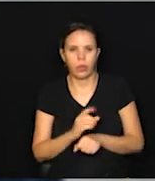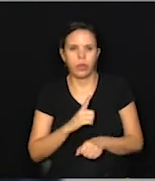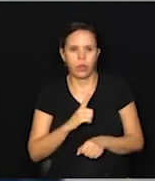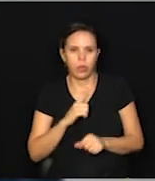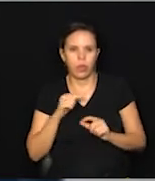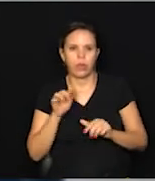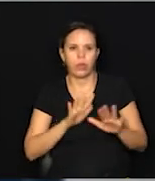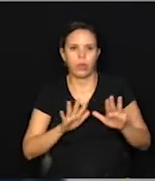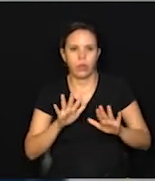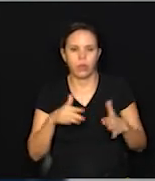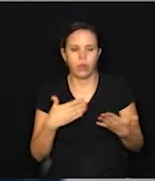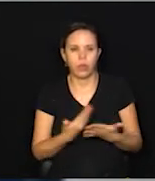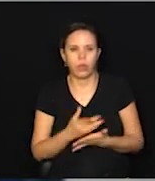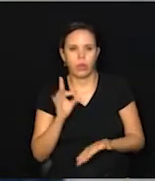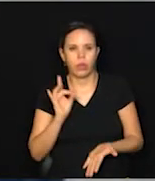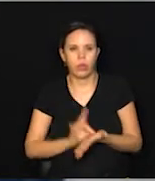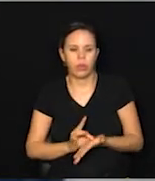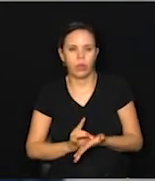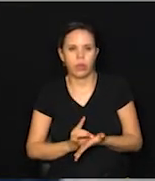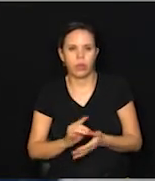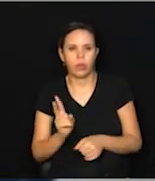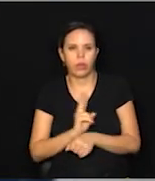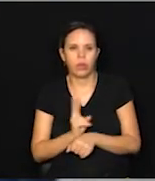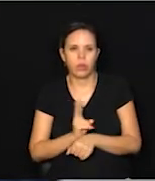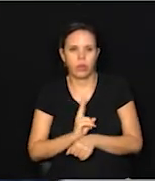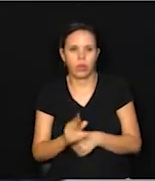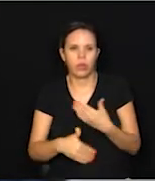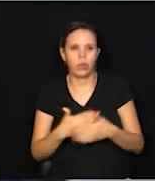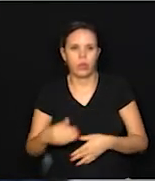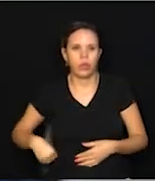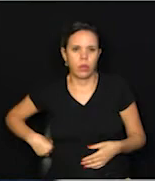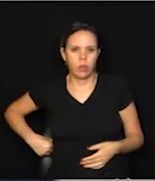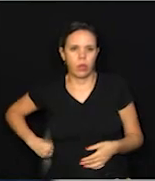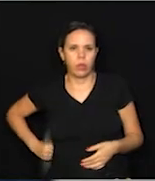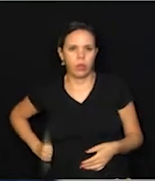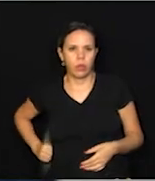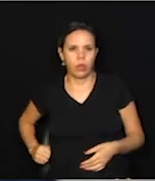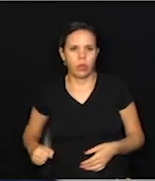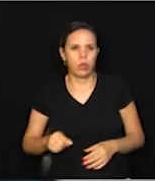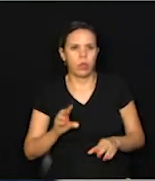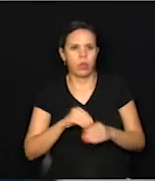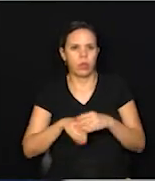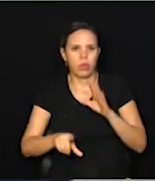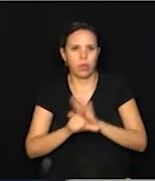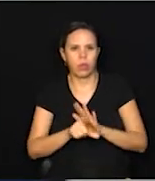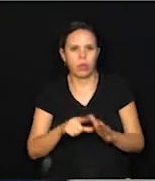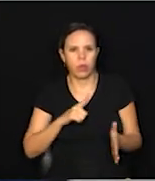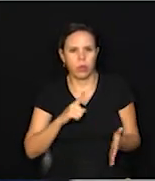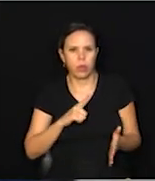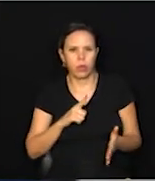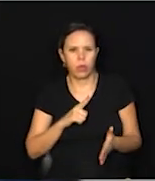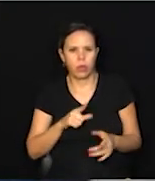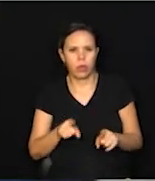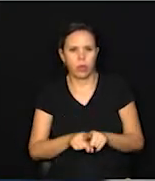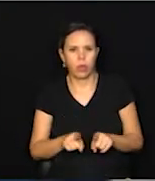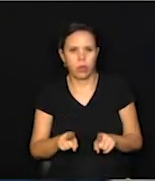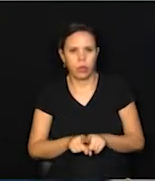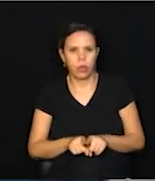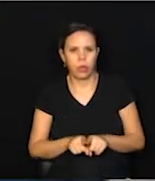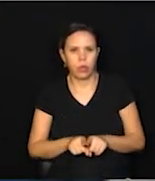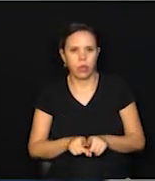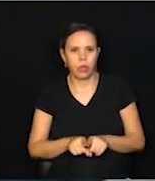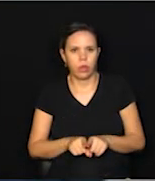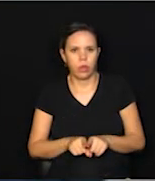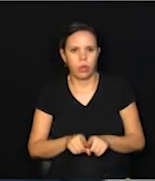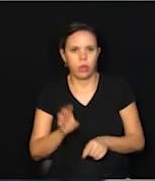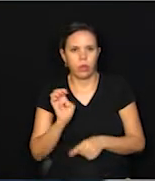tomar, mas, sinceramente, nós temos que ir monitorando passo a passo. E, por lei, até nós temos que nos guiar também pelos passos dados pelo